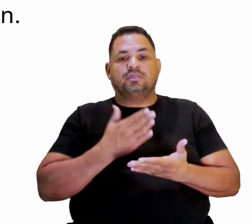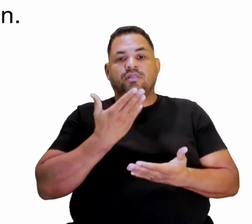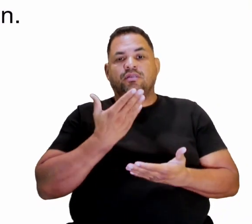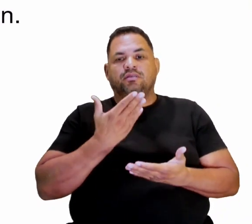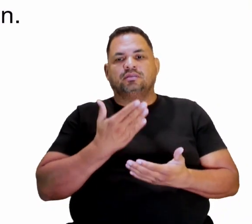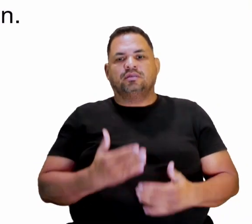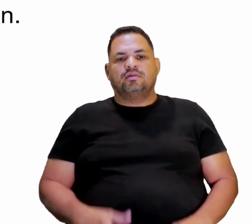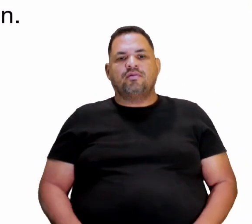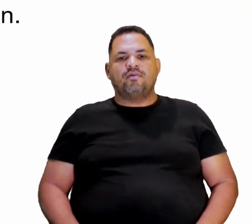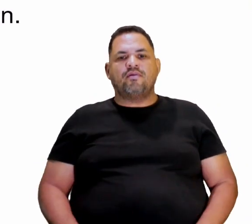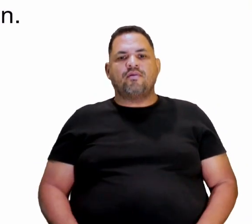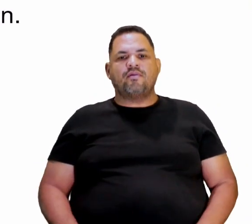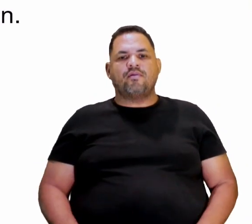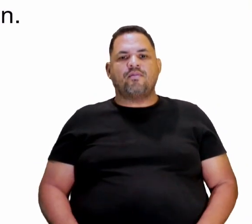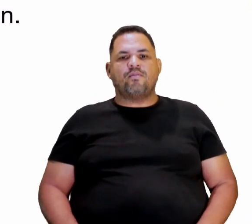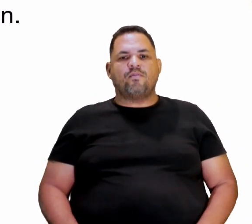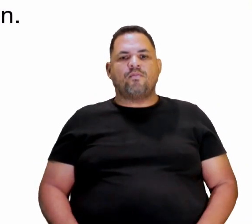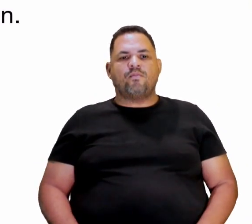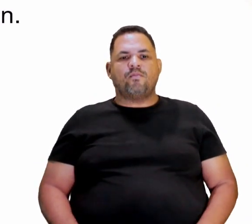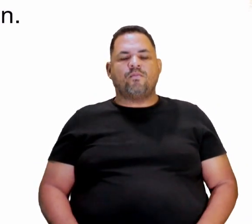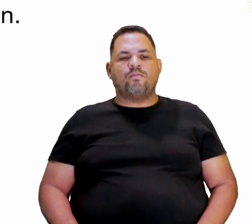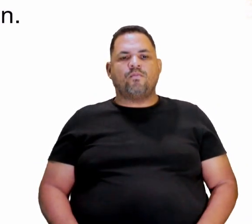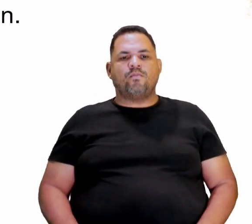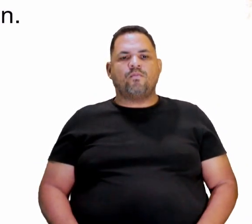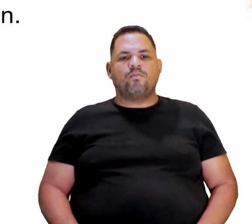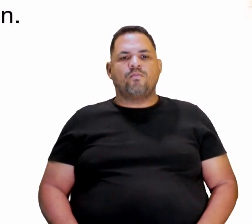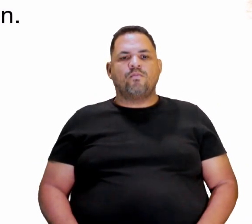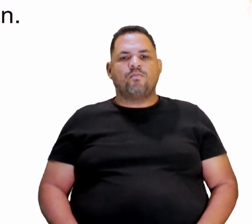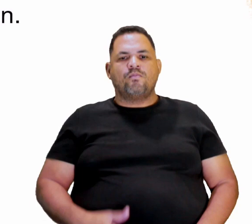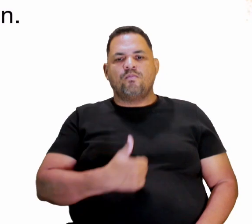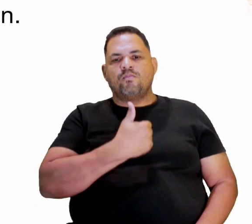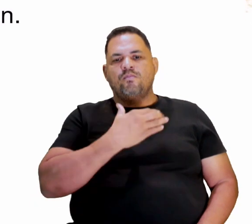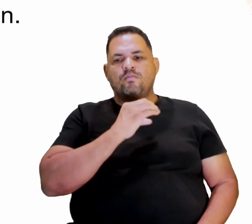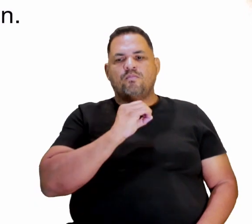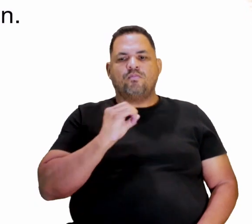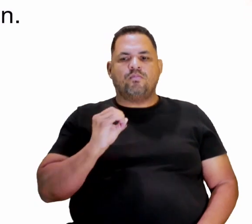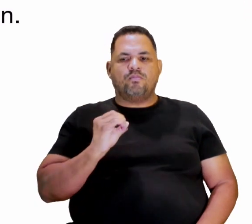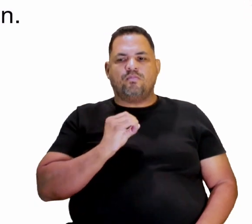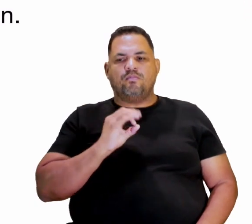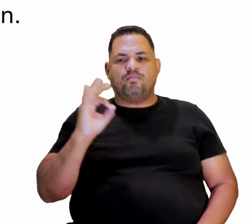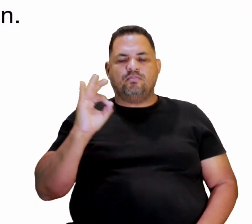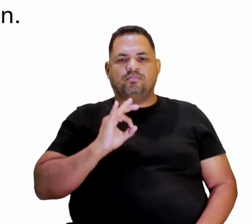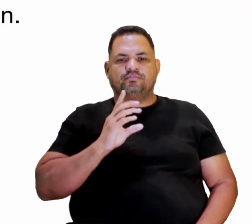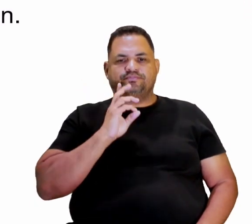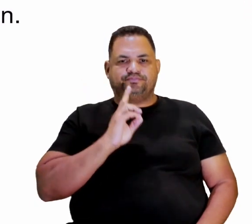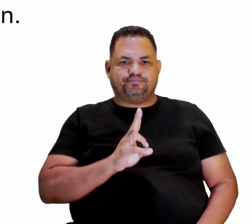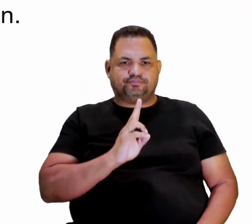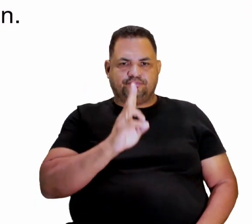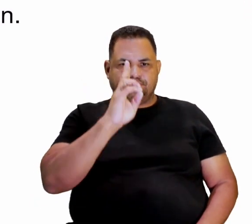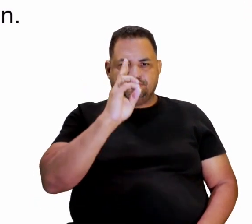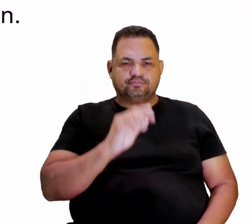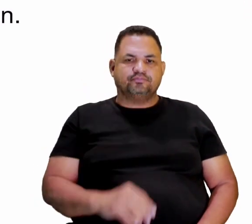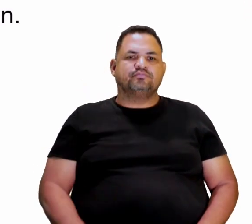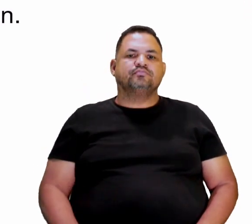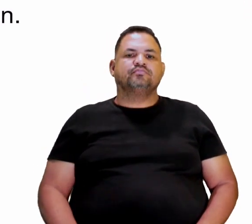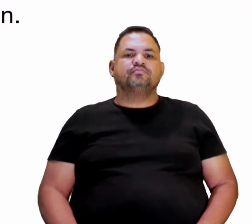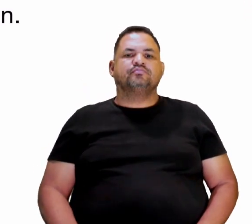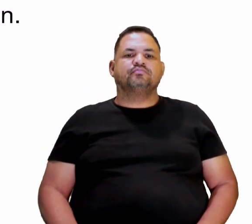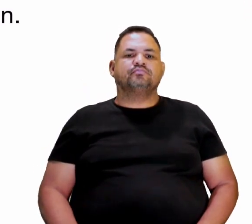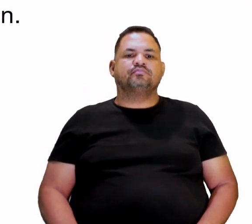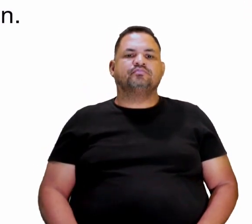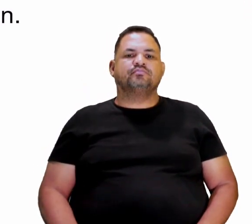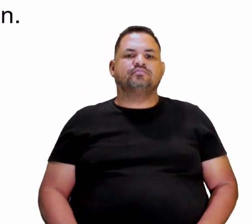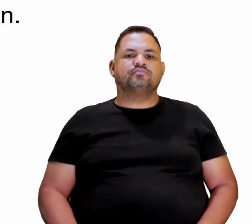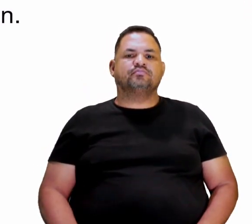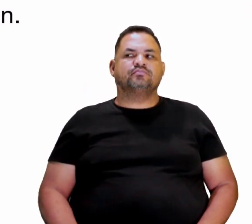always, que ela engloba, né, 100%, que é sempre, always, sempre.